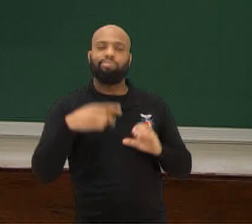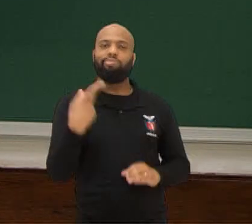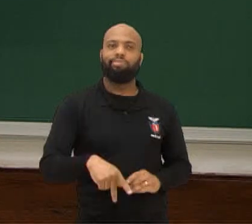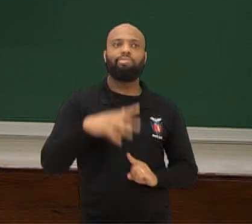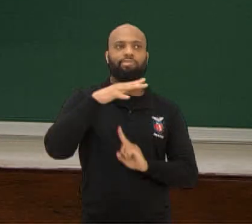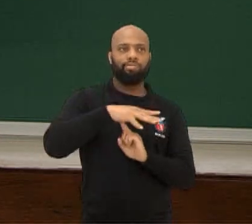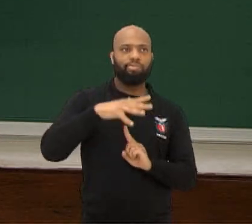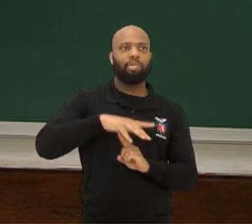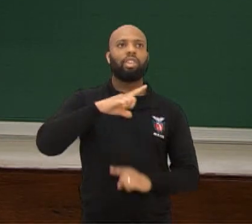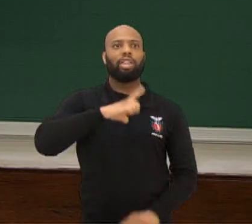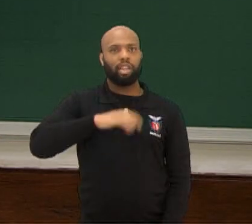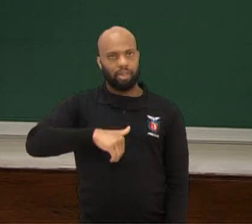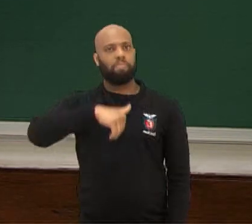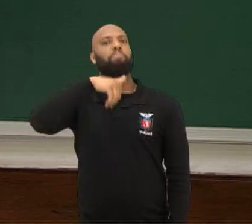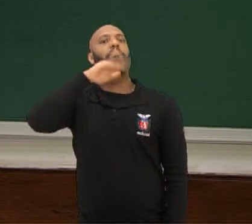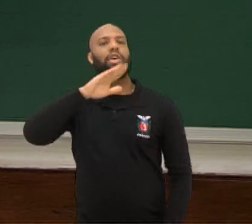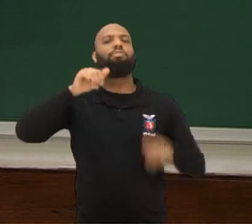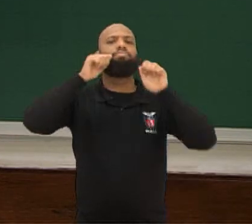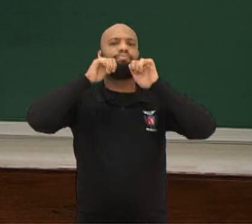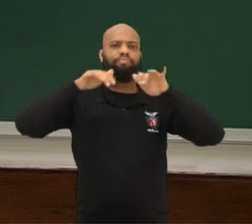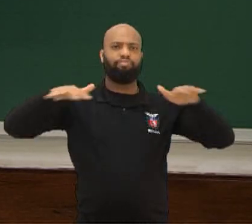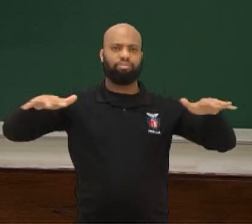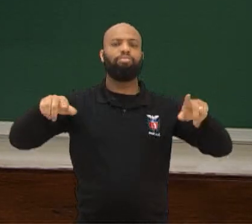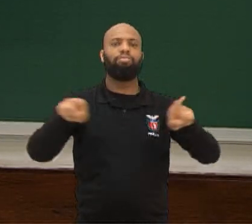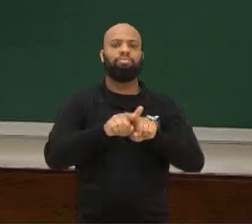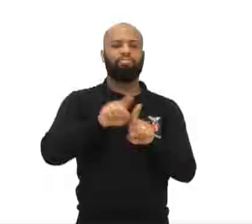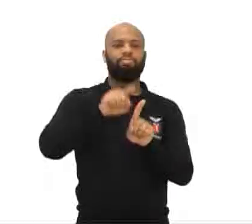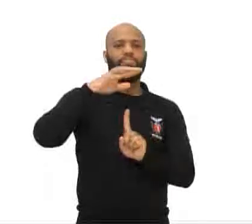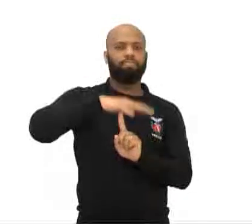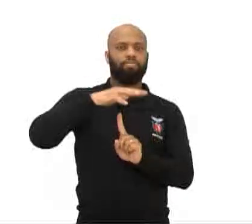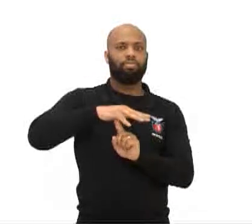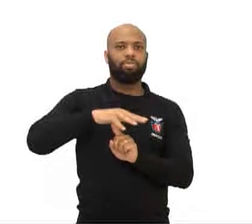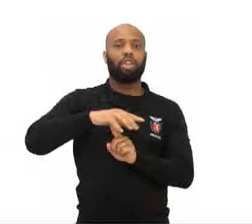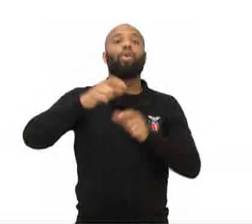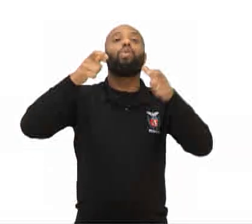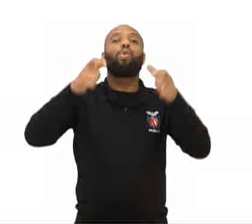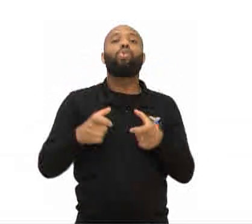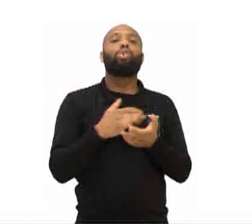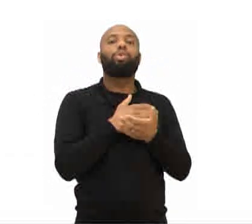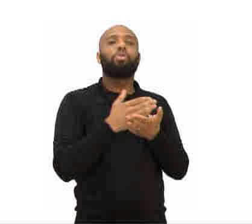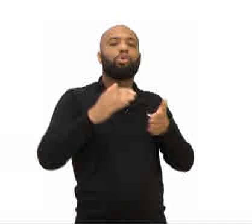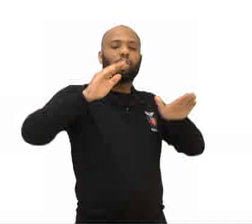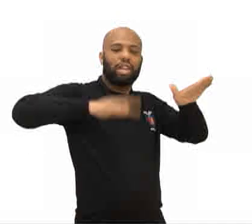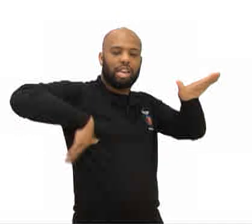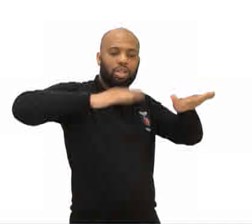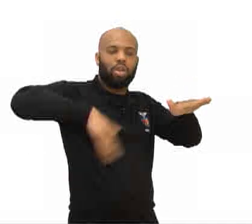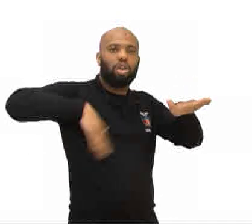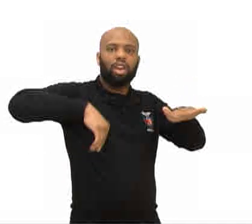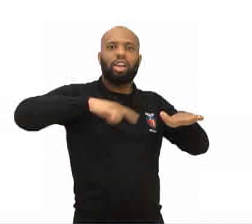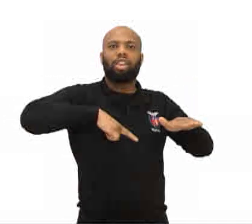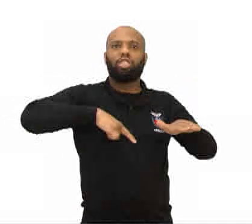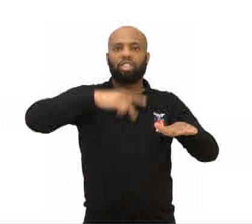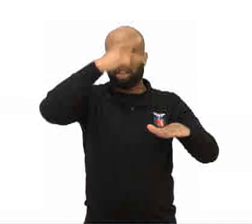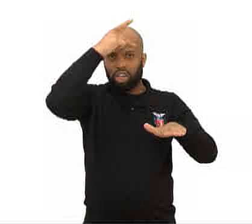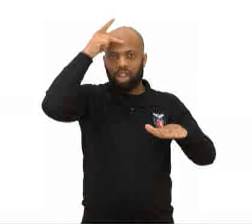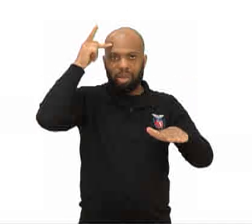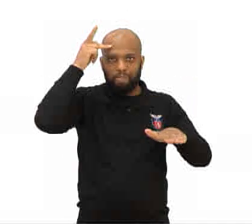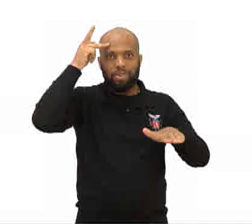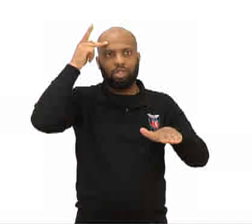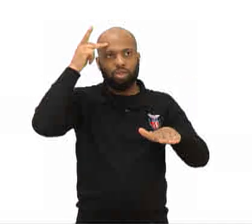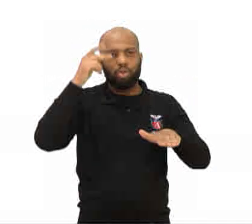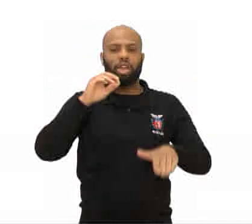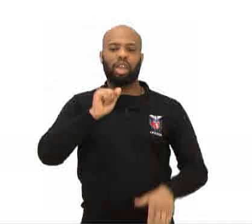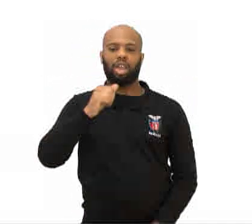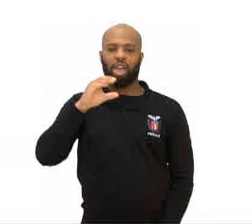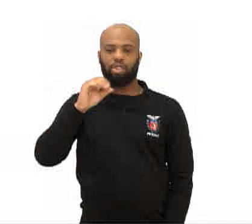ali, a que a gente mais vê difundida, né? Chegou no litoral com casais de colonos açorianos